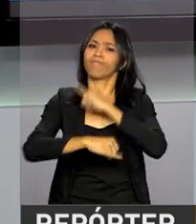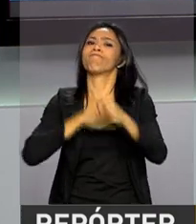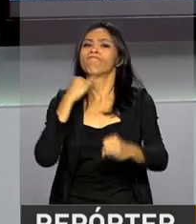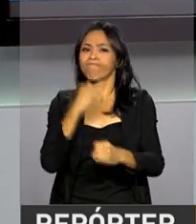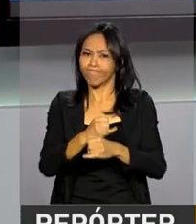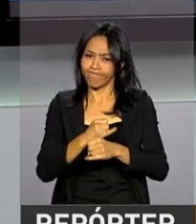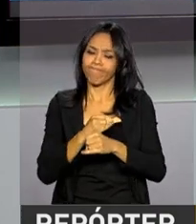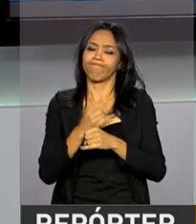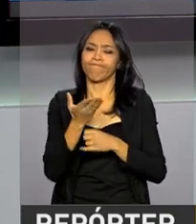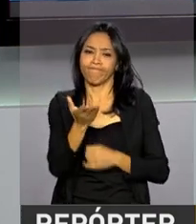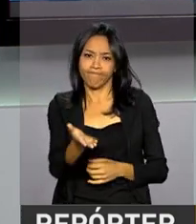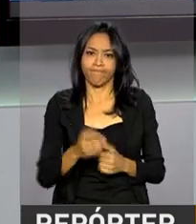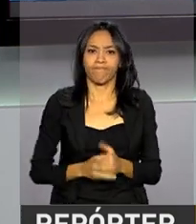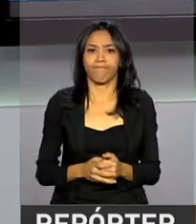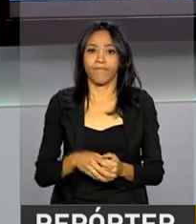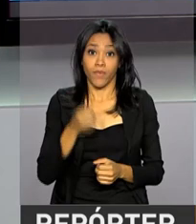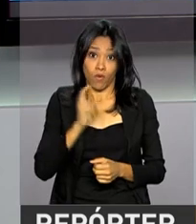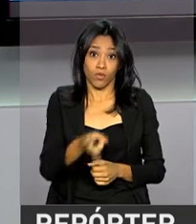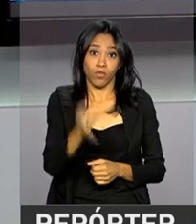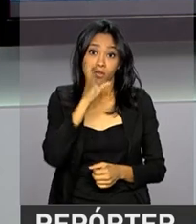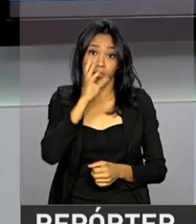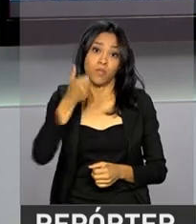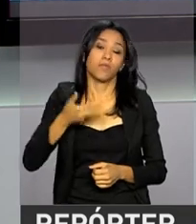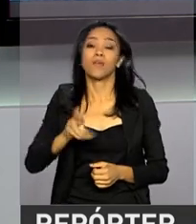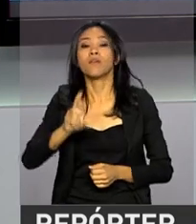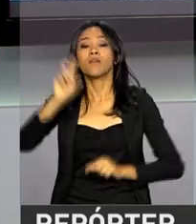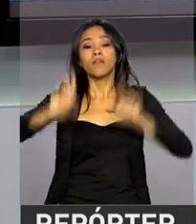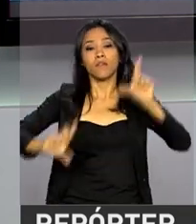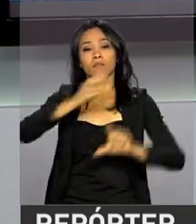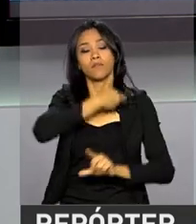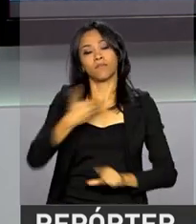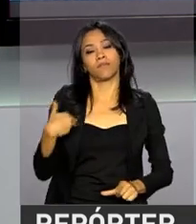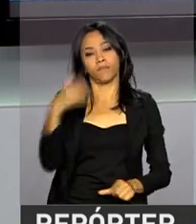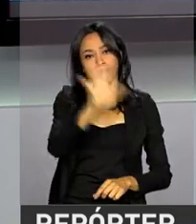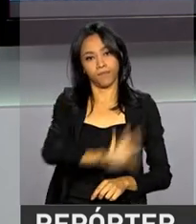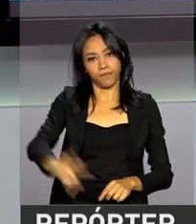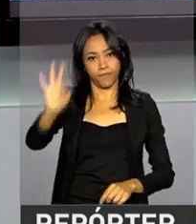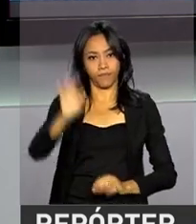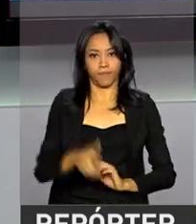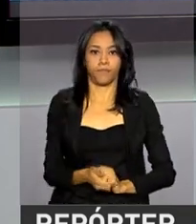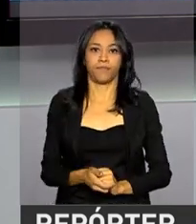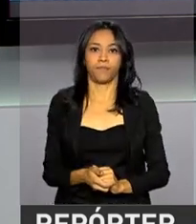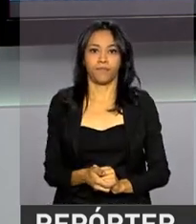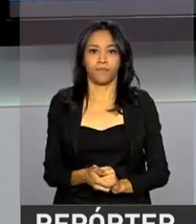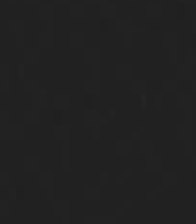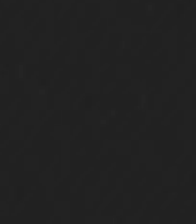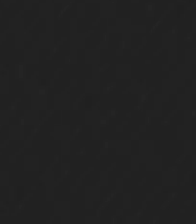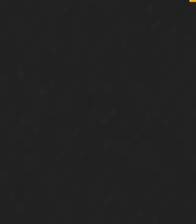página da NBR na internet. Continue com a gente na NBR, a TV do Governo Federal.